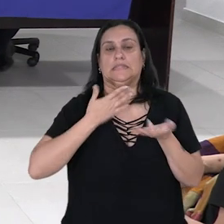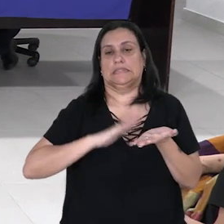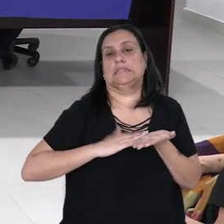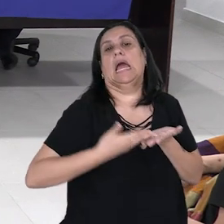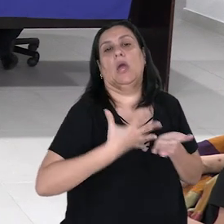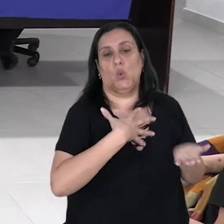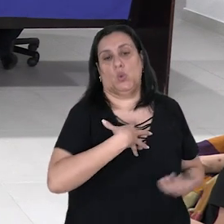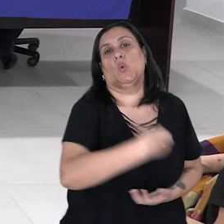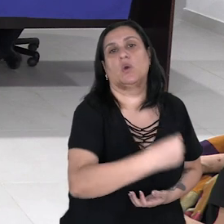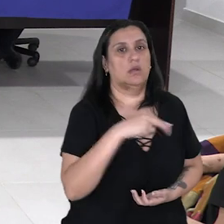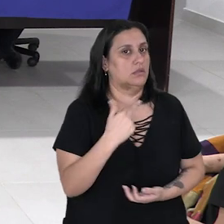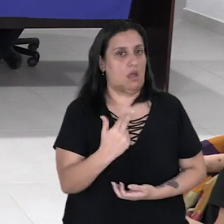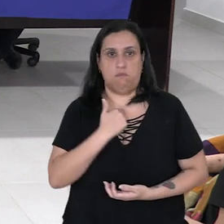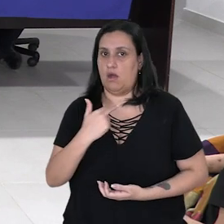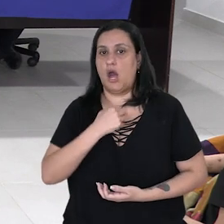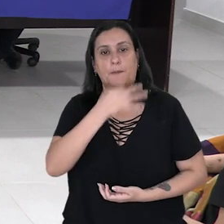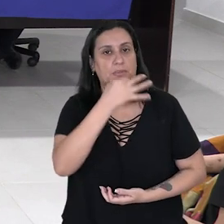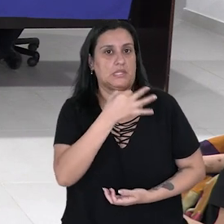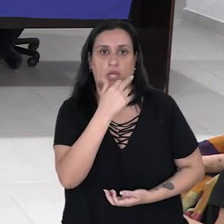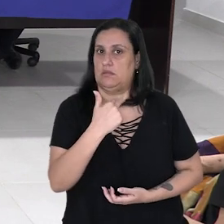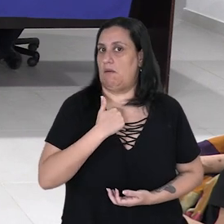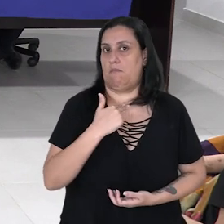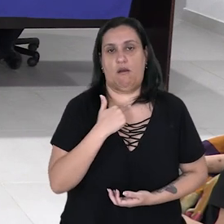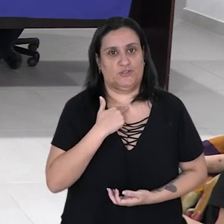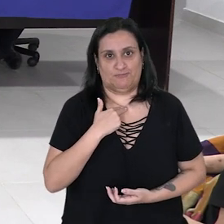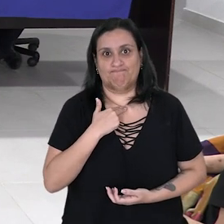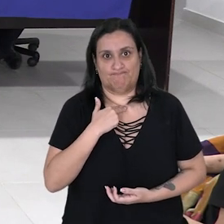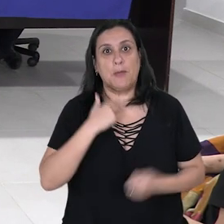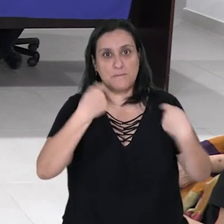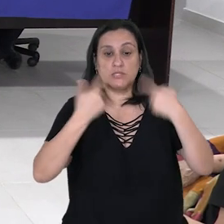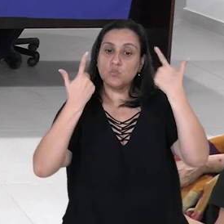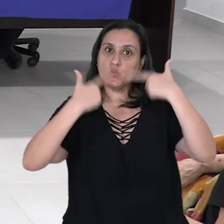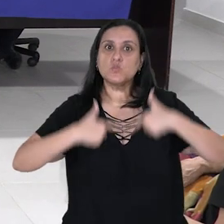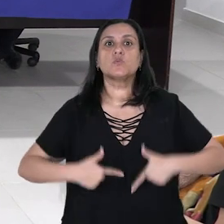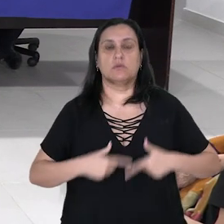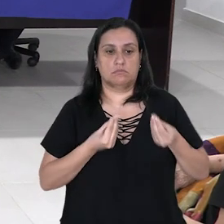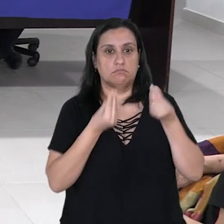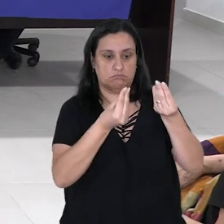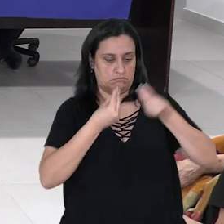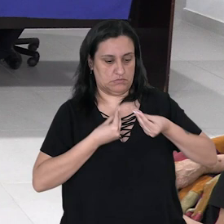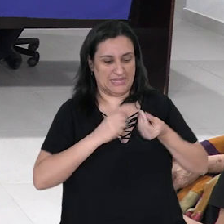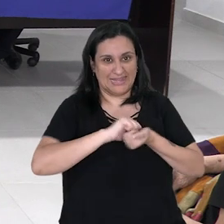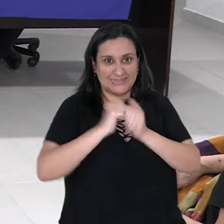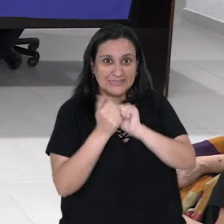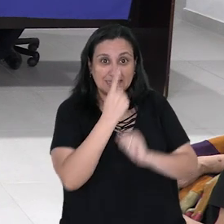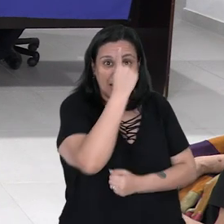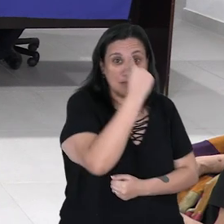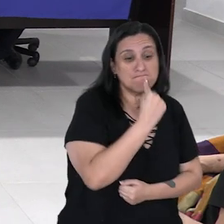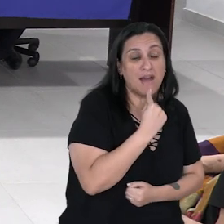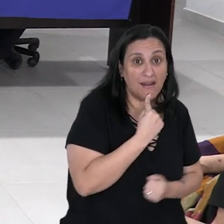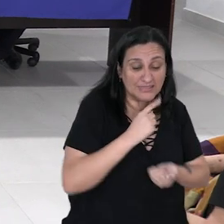interpretação, porque a gente não pode colocar a nossa interpretação, a gente tem que passar apenas o que está ali naquela